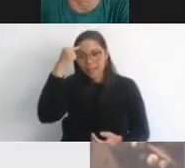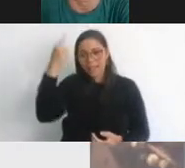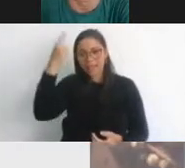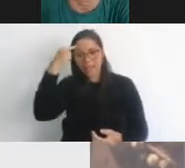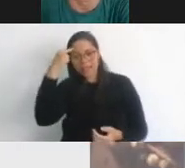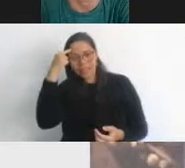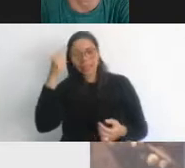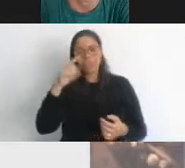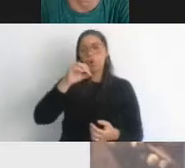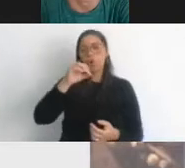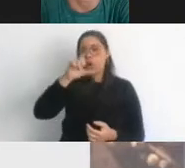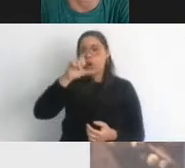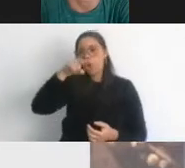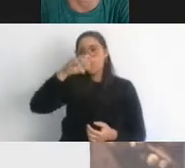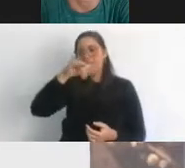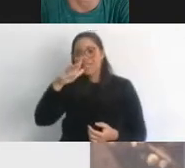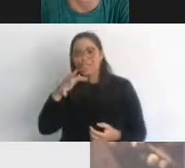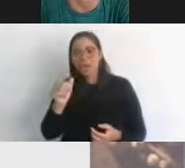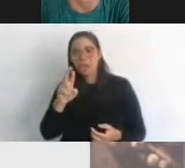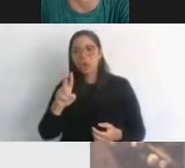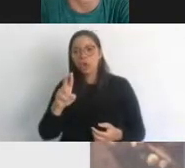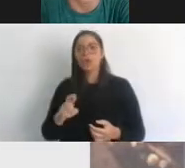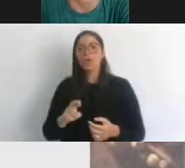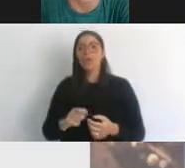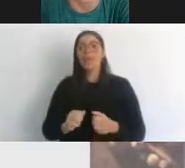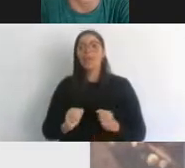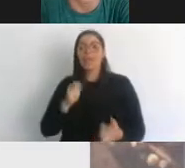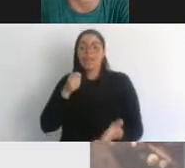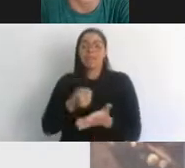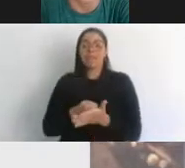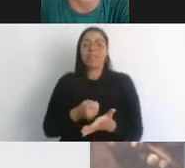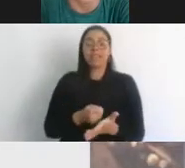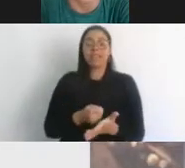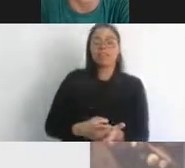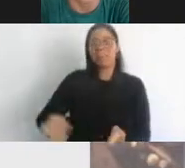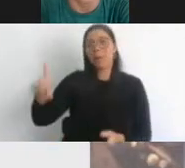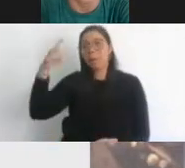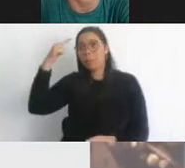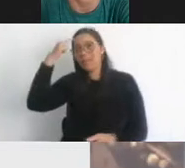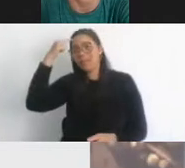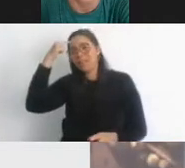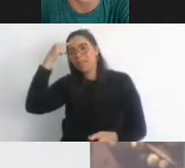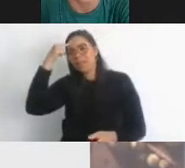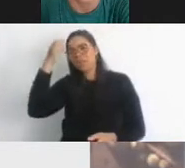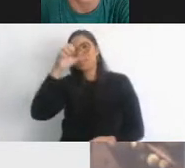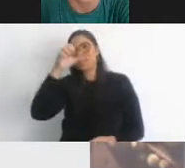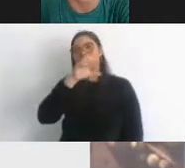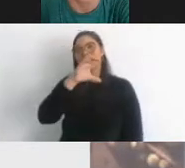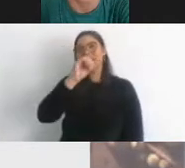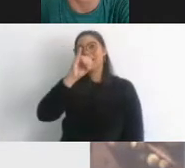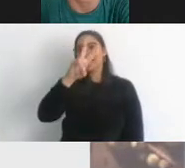ideia de colonizador para a colônia é vendida por uma ideia de civilização